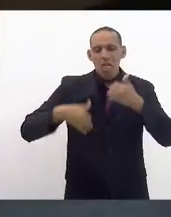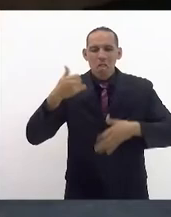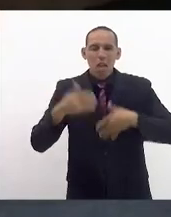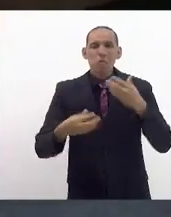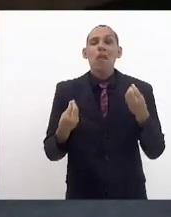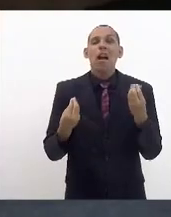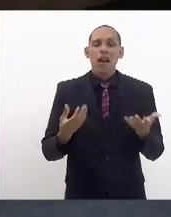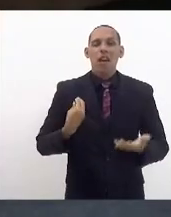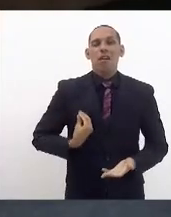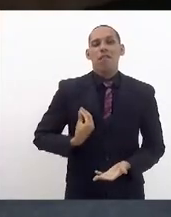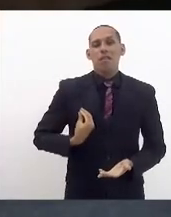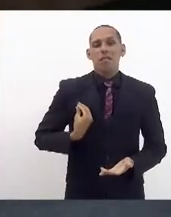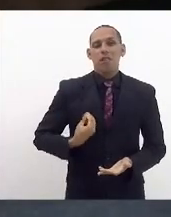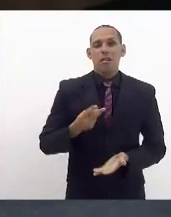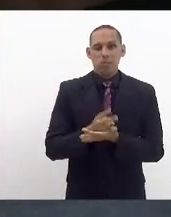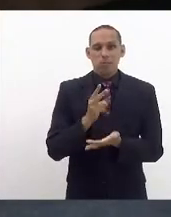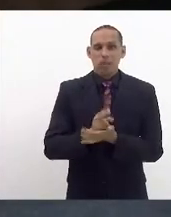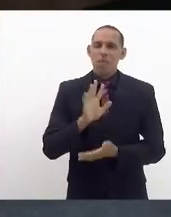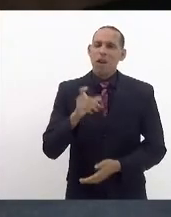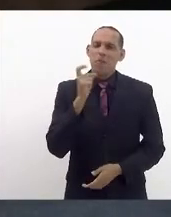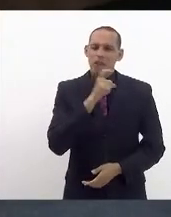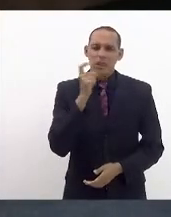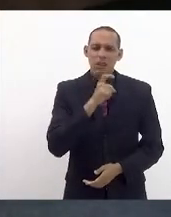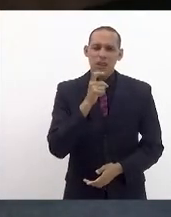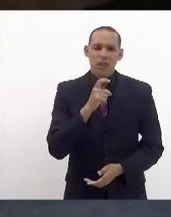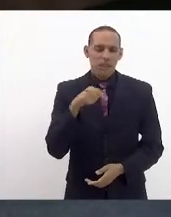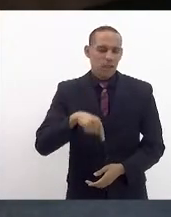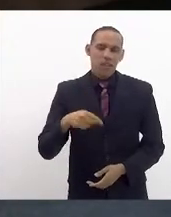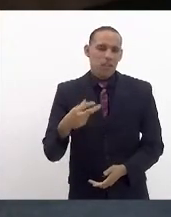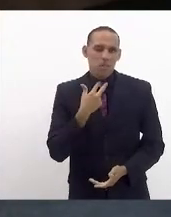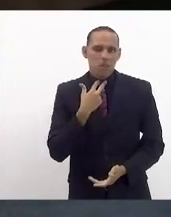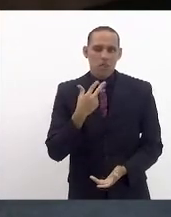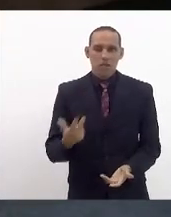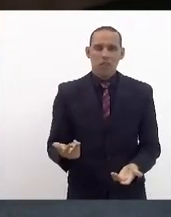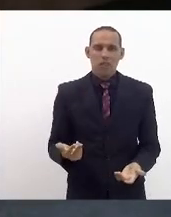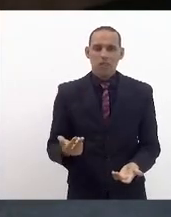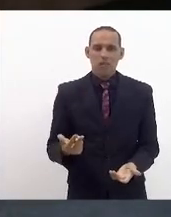sobreviver politicamente. Mas mentira não se cria aqui.